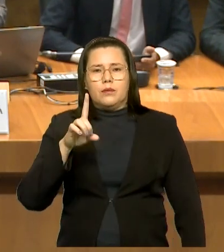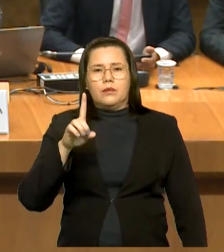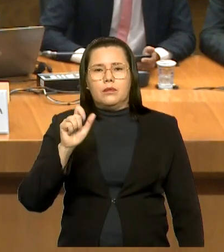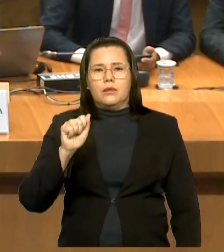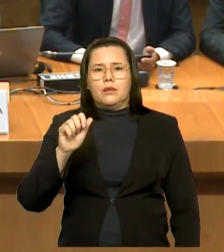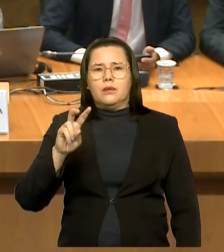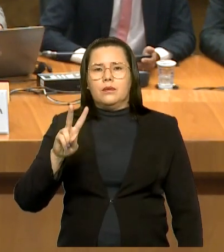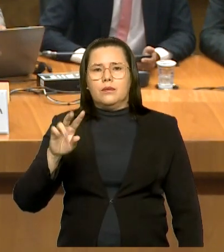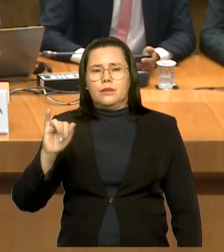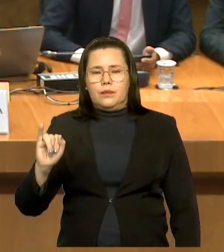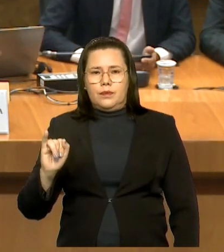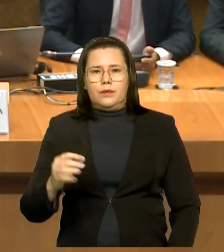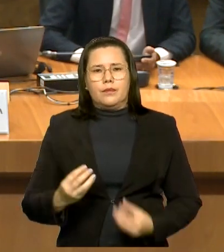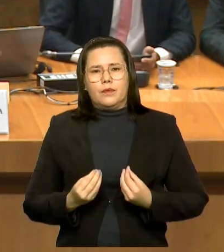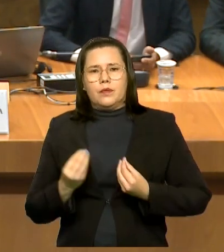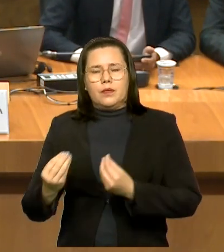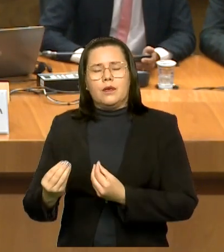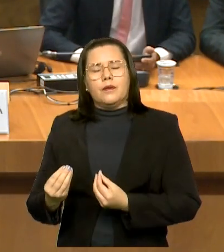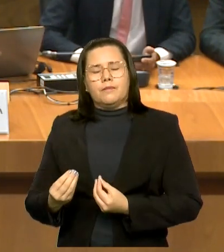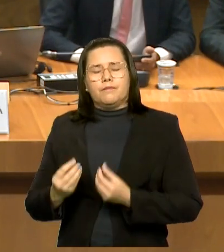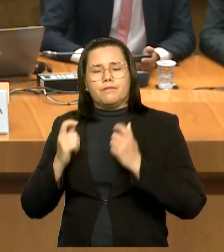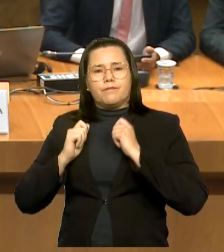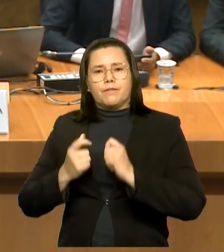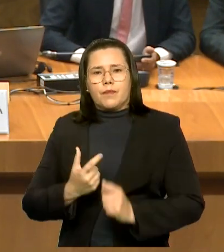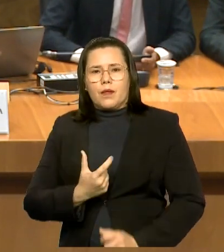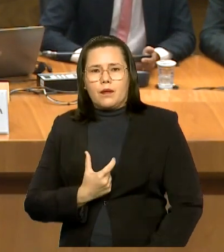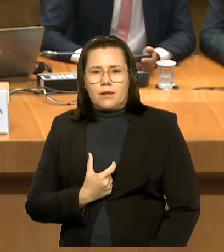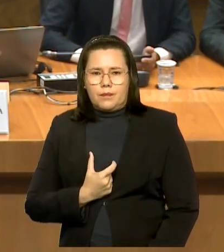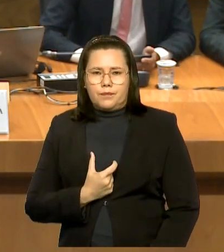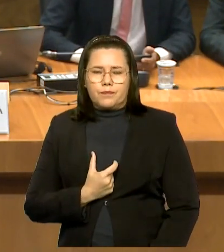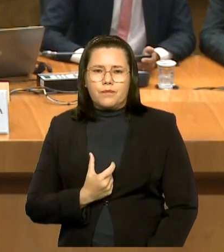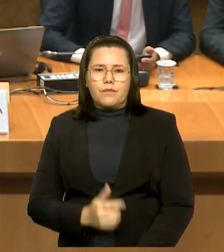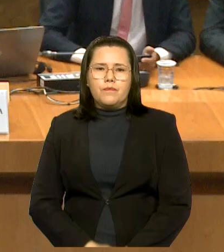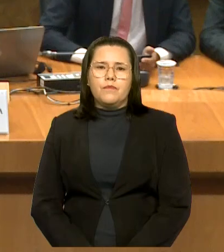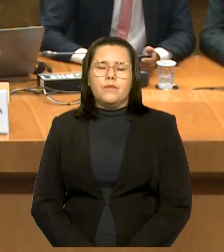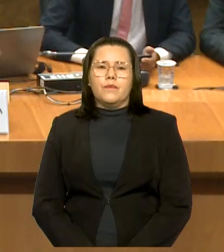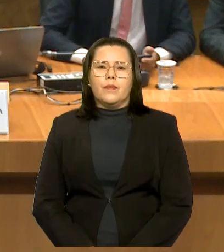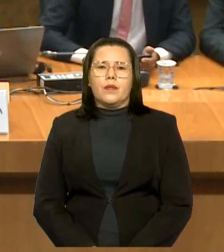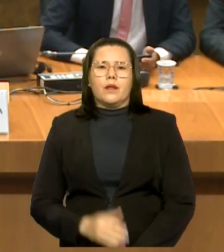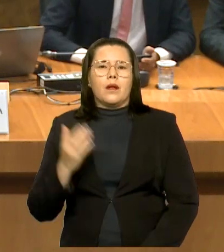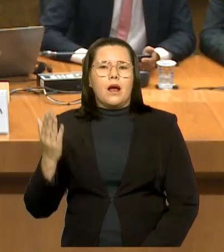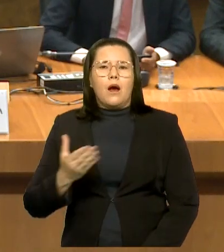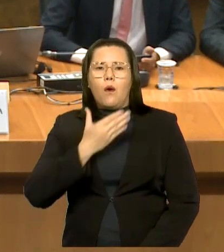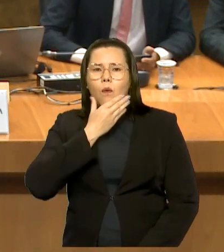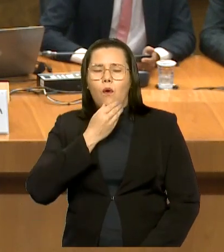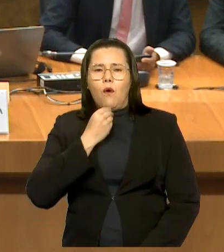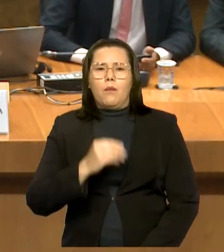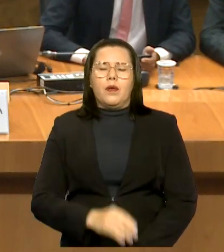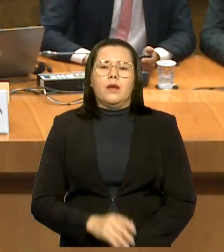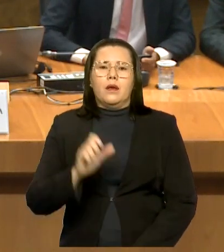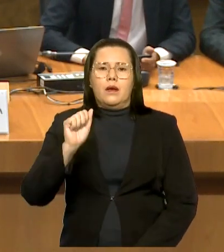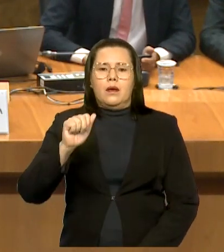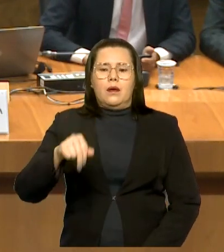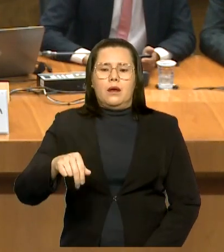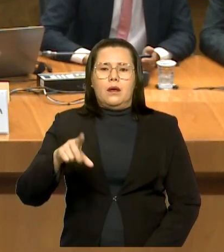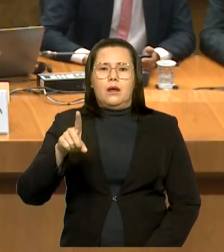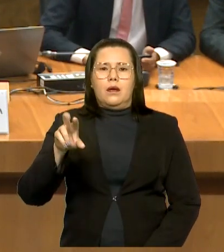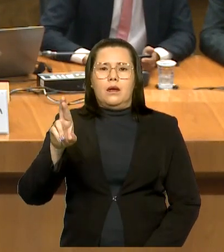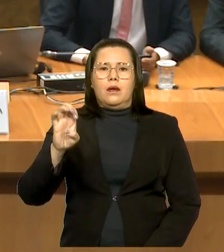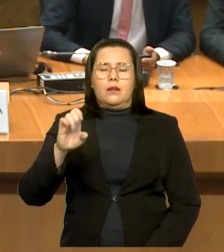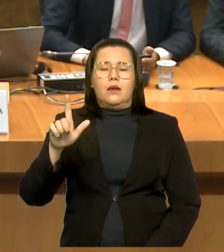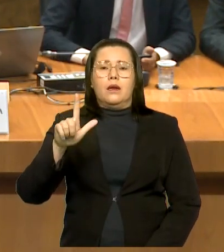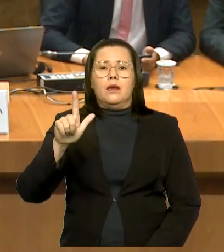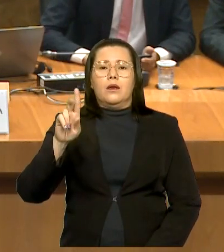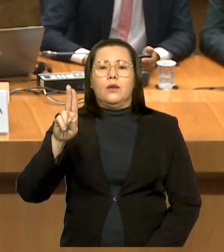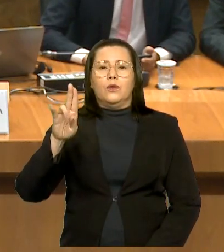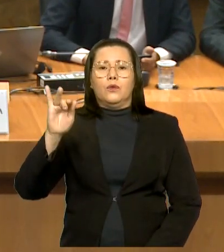que concede medalha de mérito legislativo Manuel Beckmann ao senhor André Luiz de Carvalho Ribeiro,